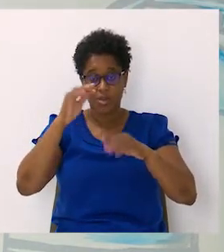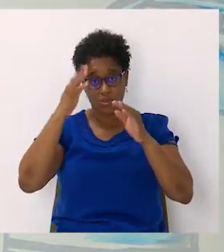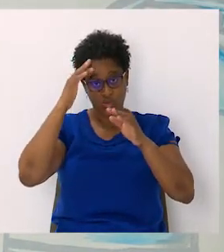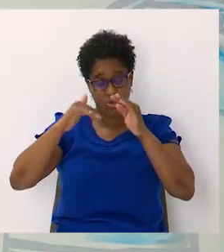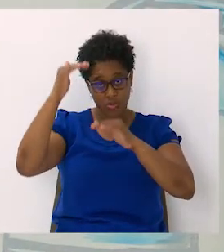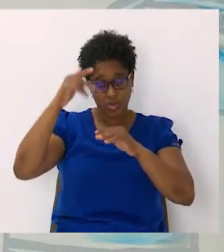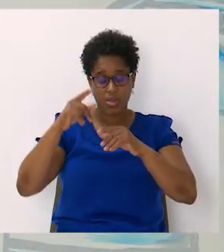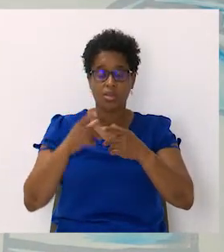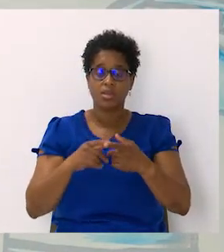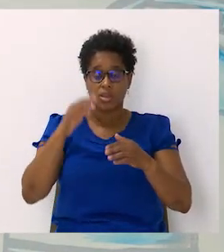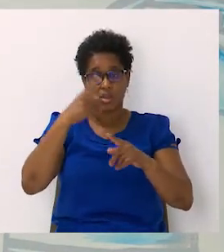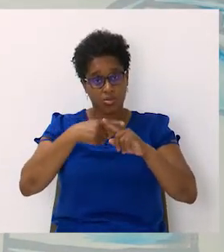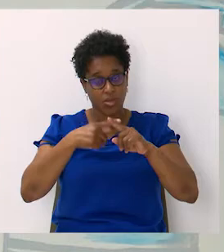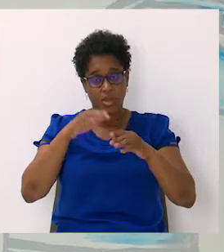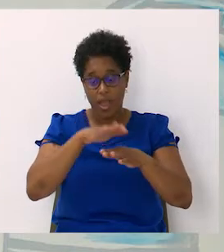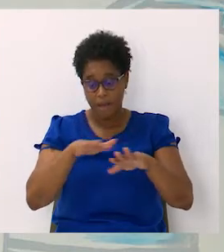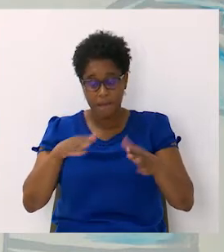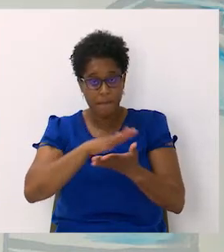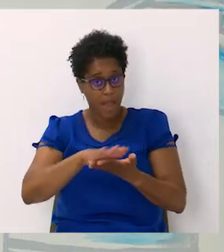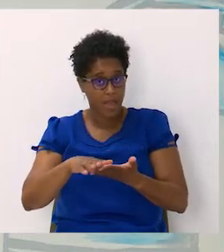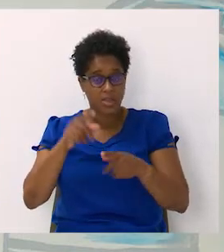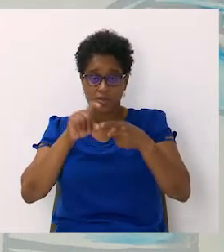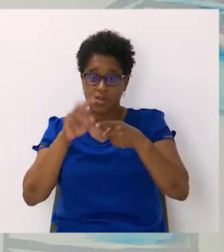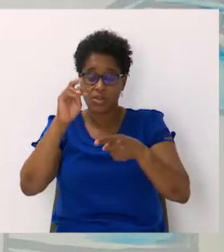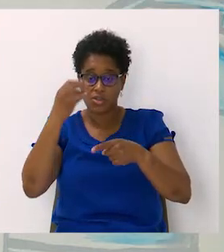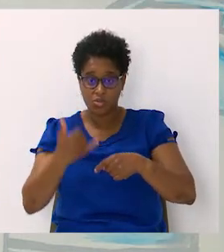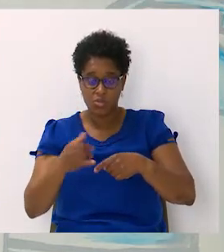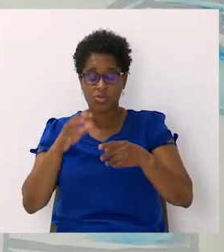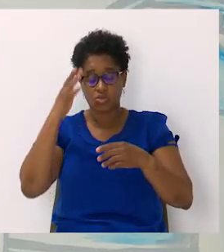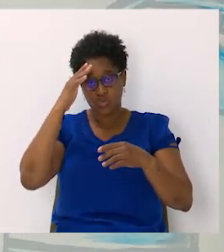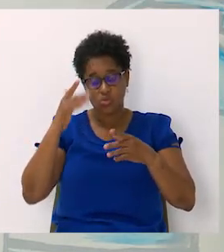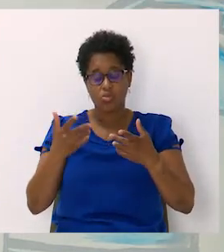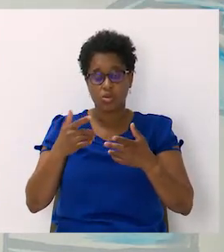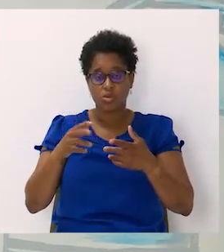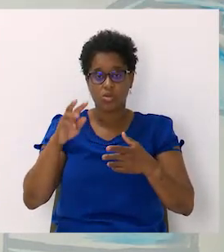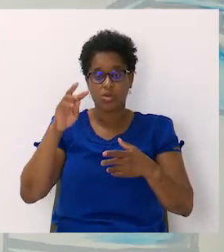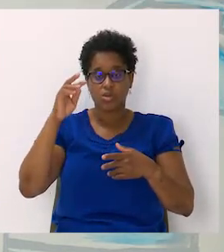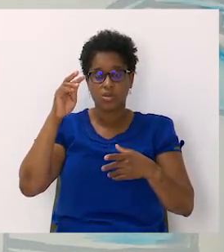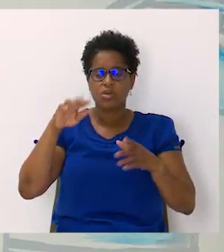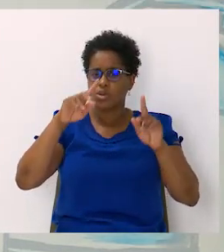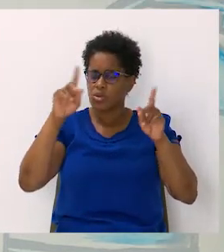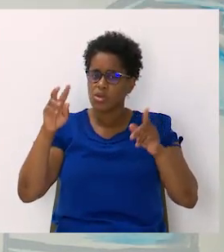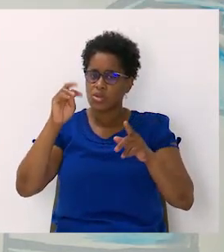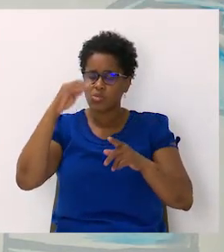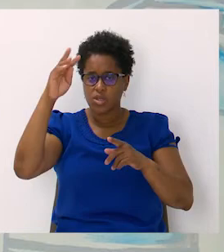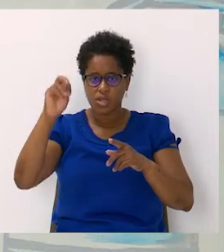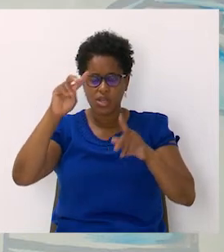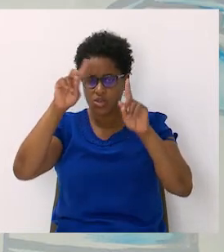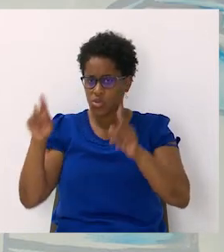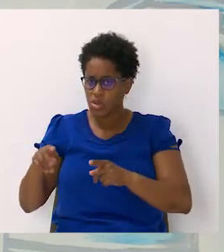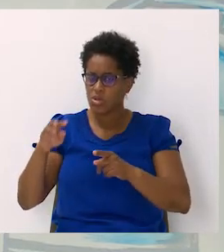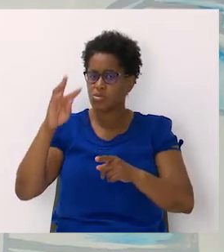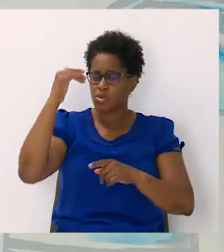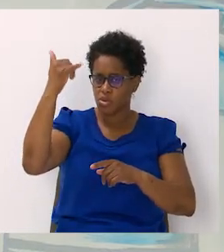A dividir por 3 sobre 2, de expoente 3, tudo de expoente 2.